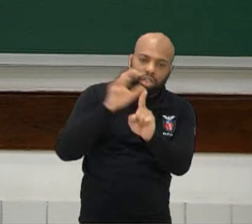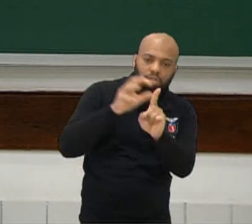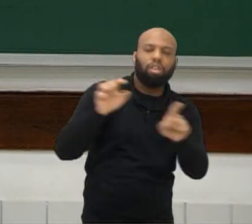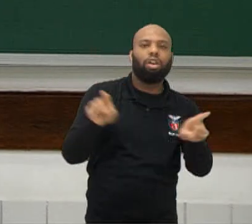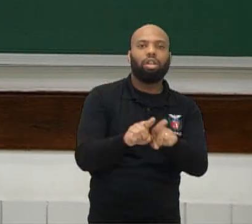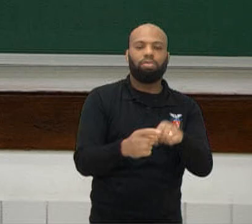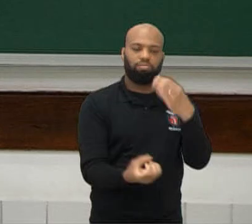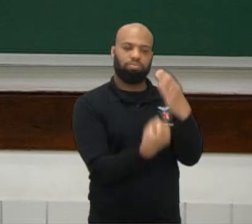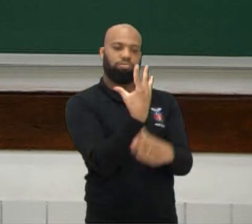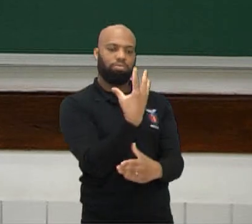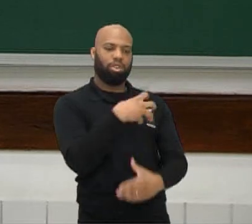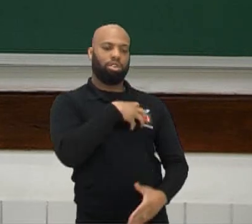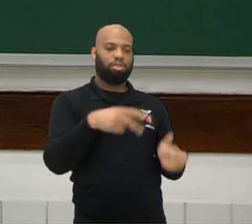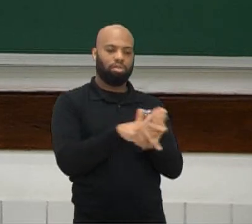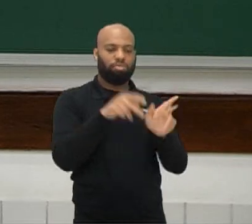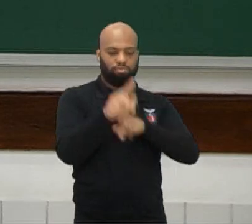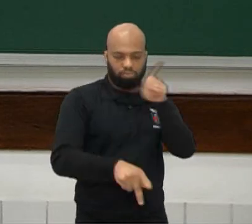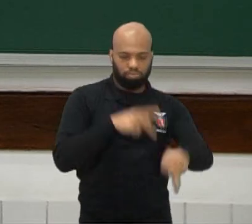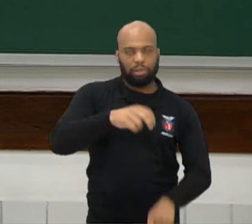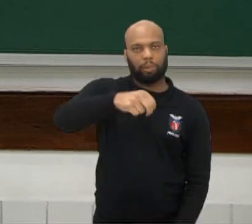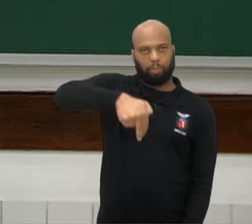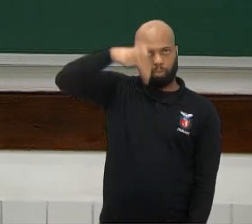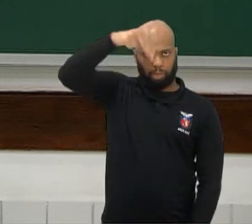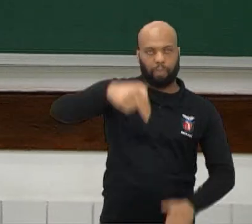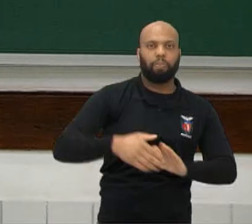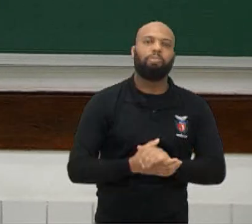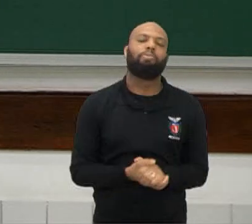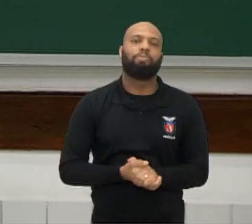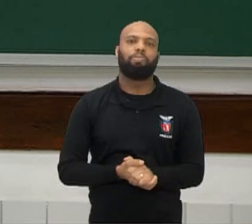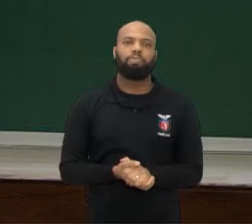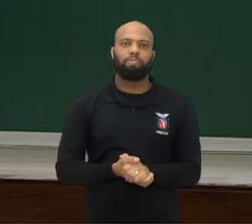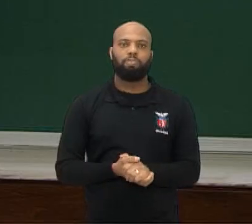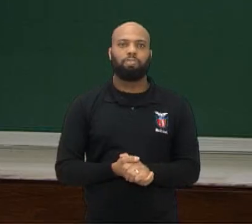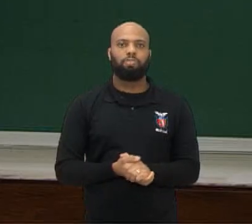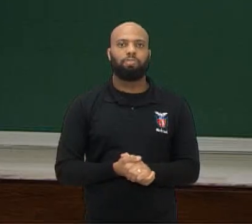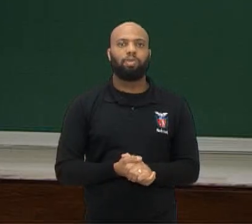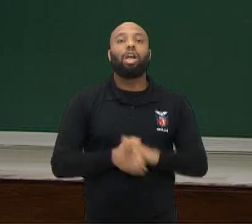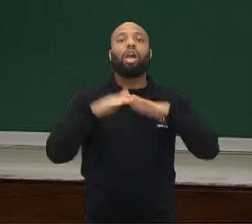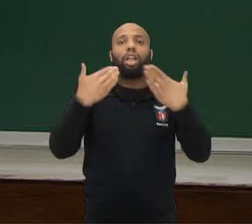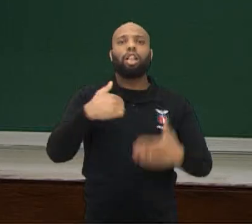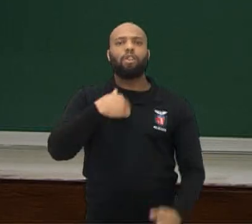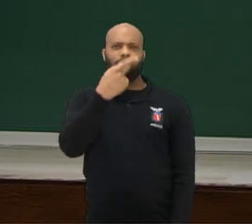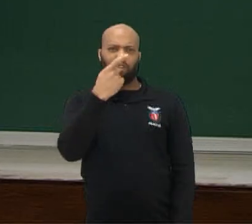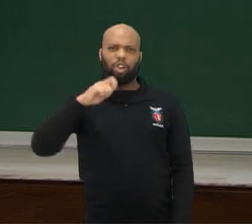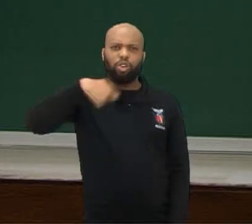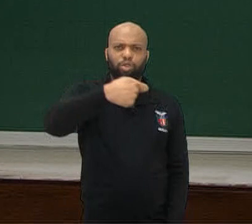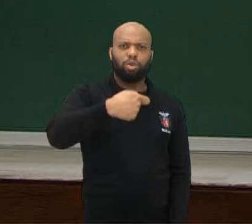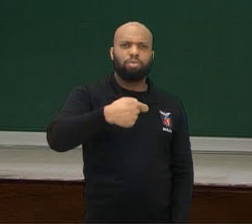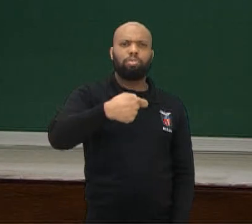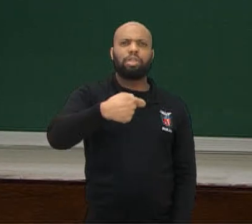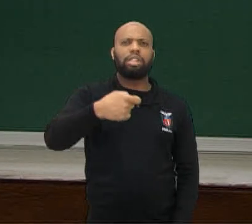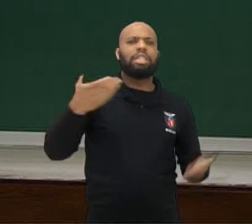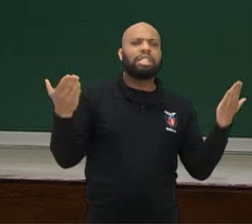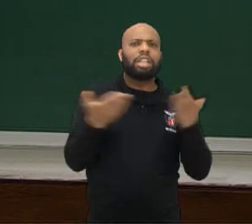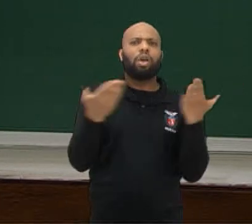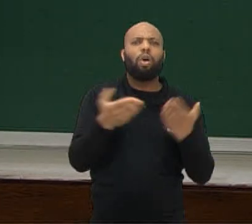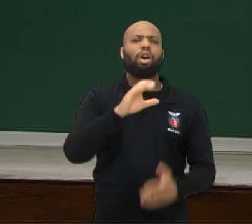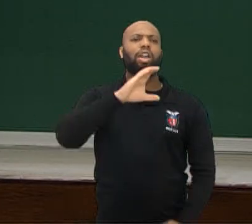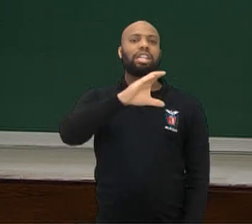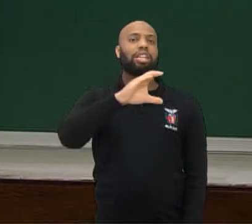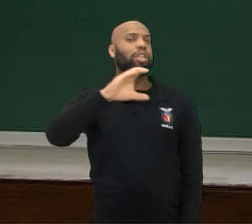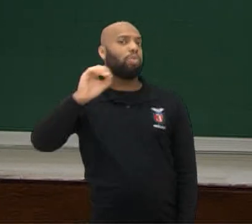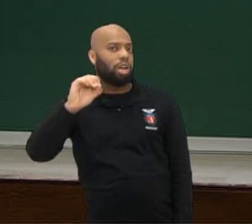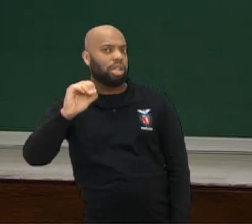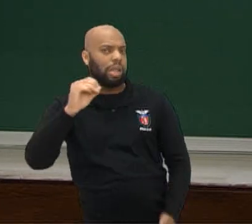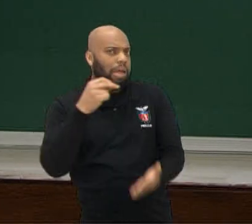formação da população da região norte. Ok? Continuando lá então. E quando eu falo de ocupação do Centro-Oeste, foi exatamente igual